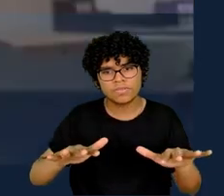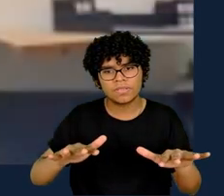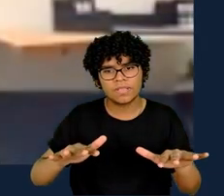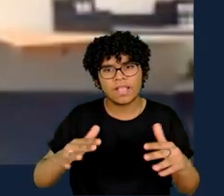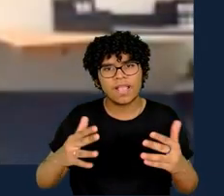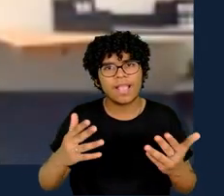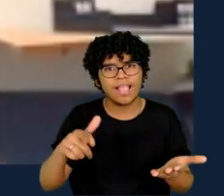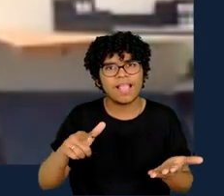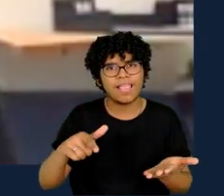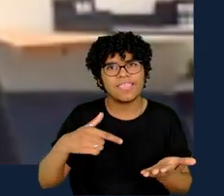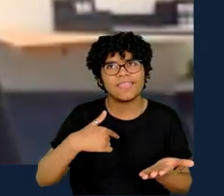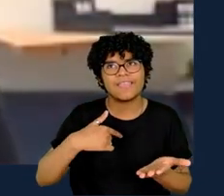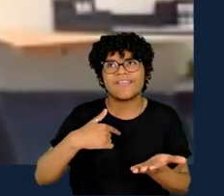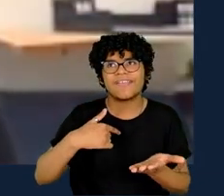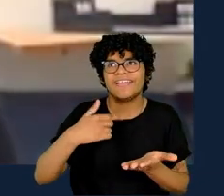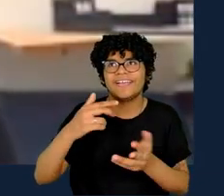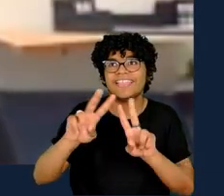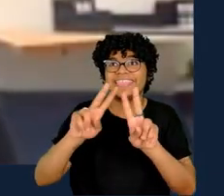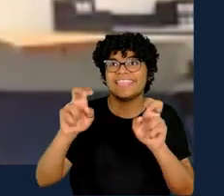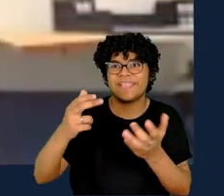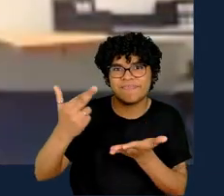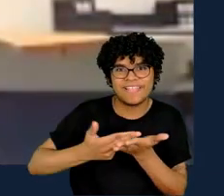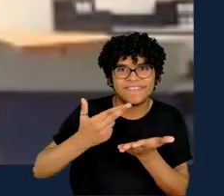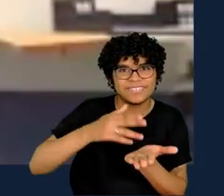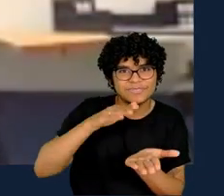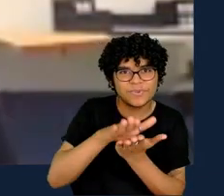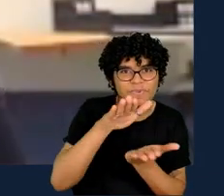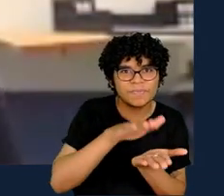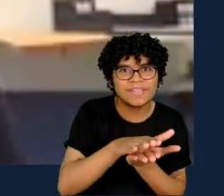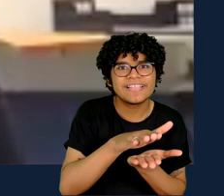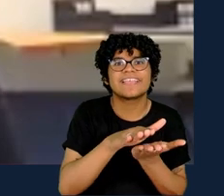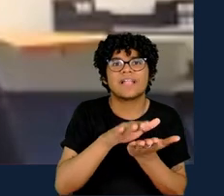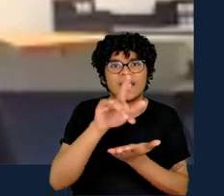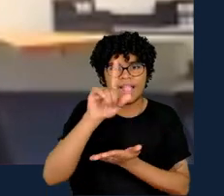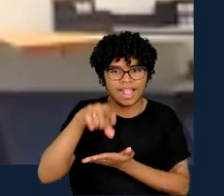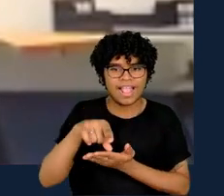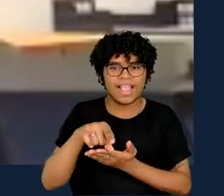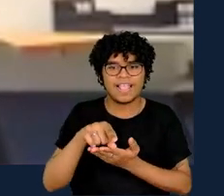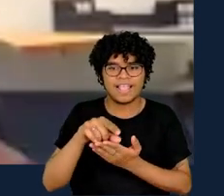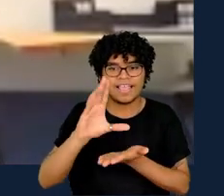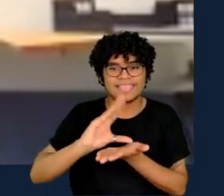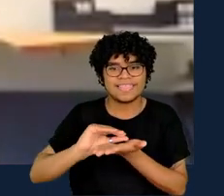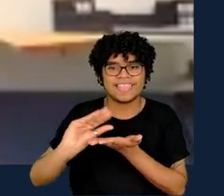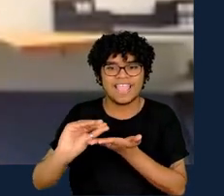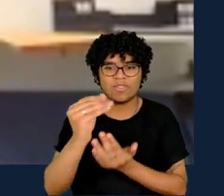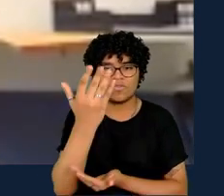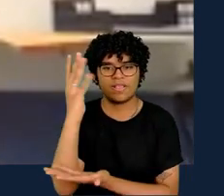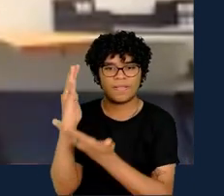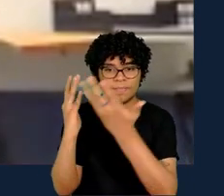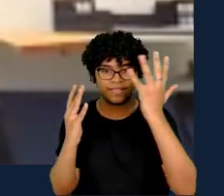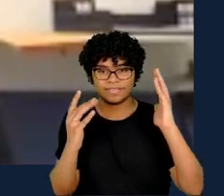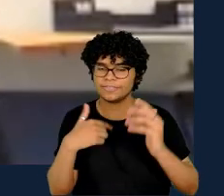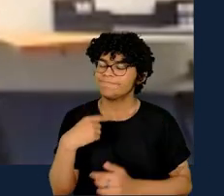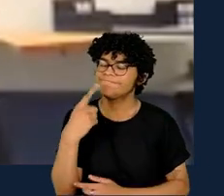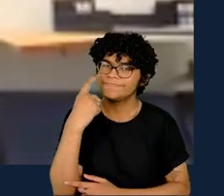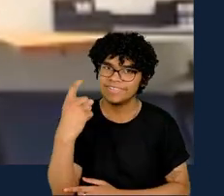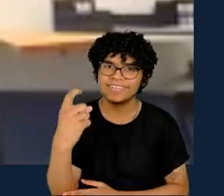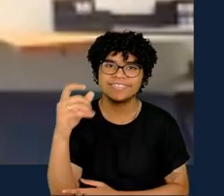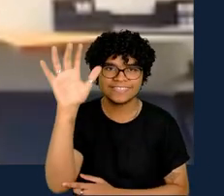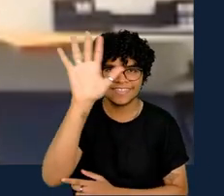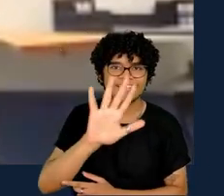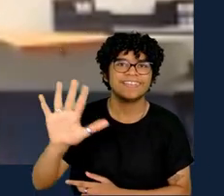eu trabalho são sobre dados ambientais, e eu principalmente tenho interesse na região amazônica, então a